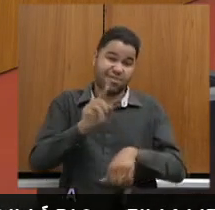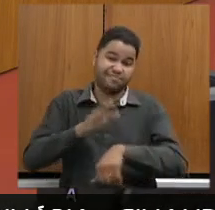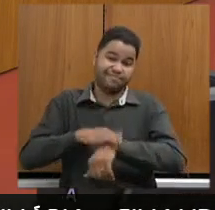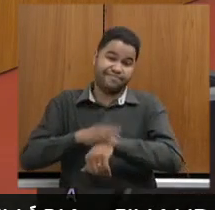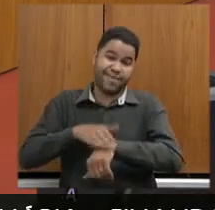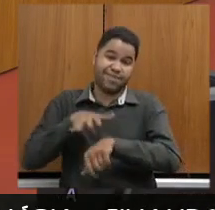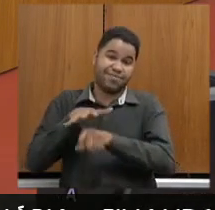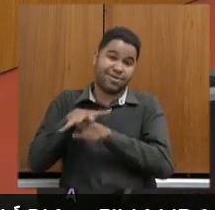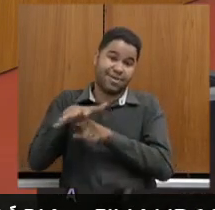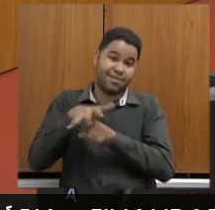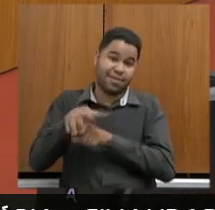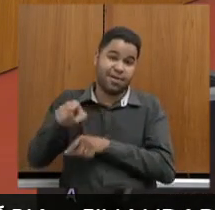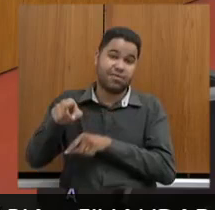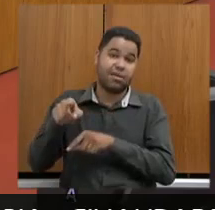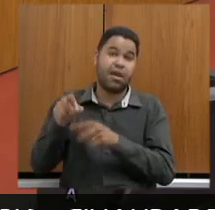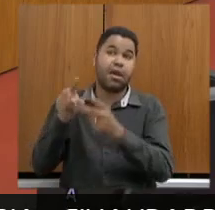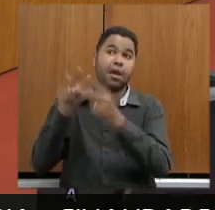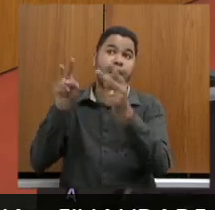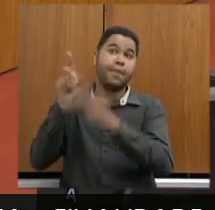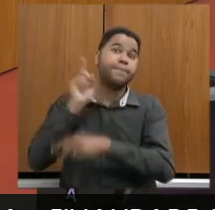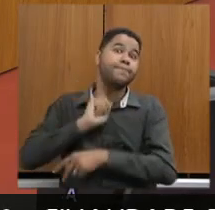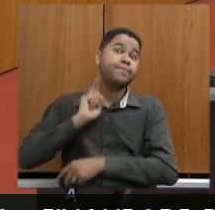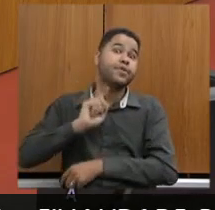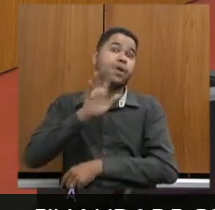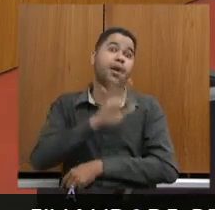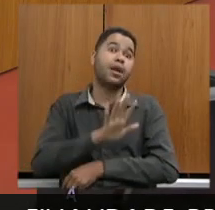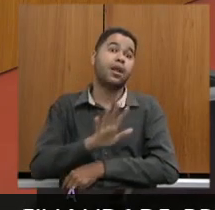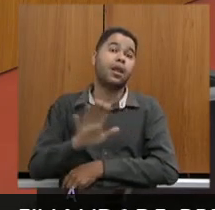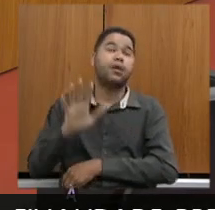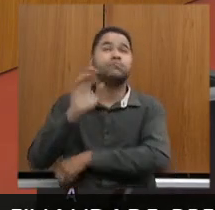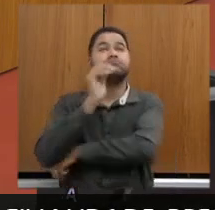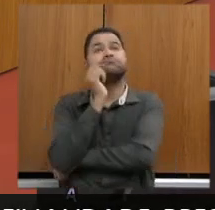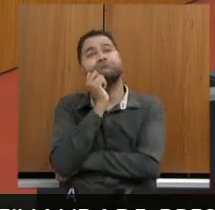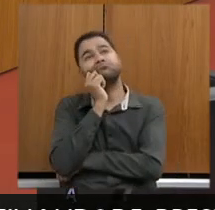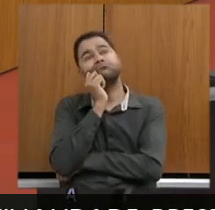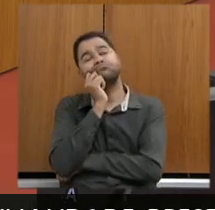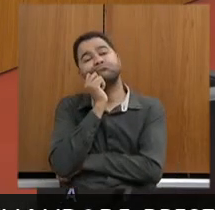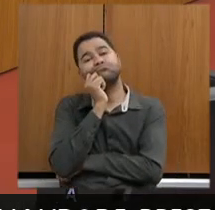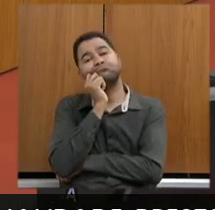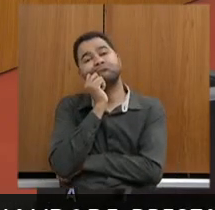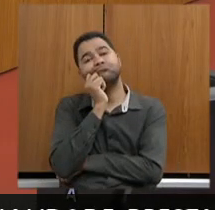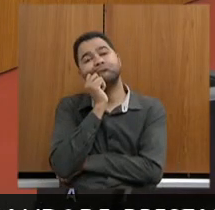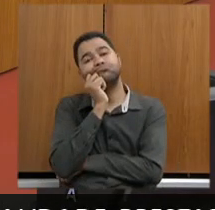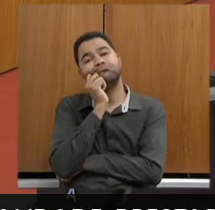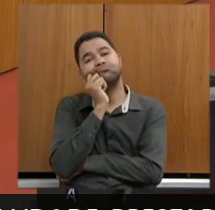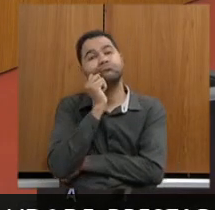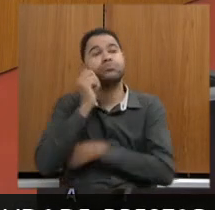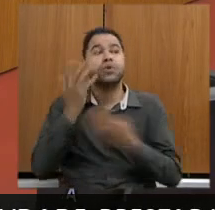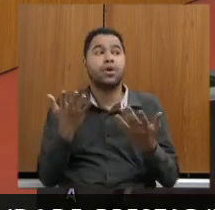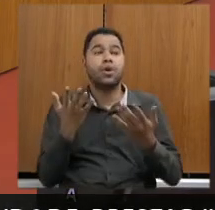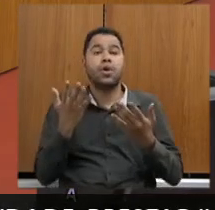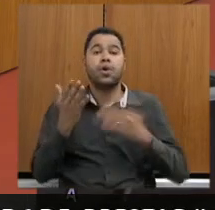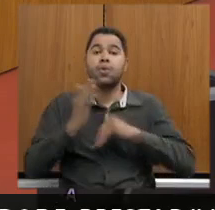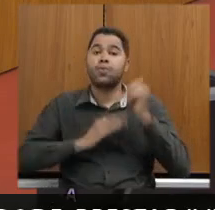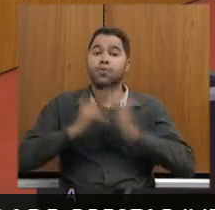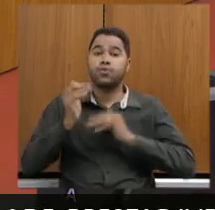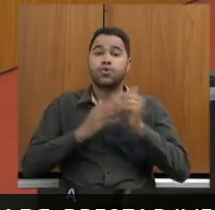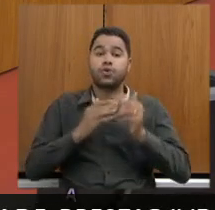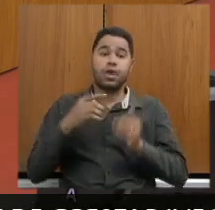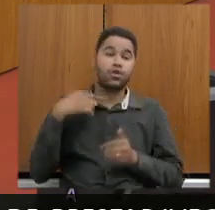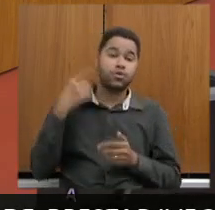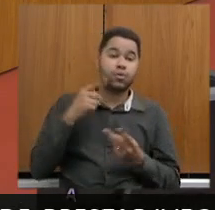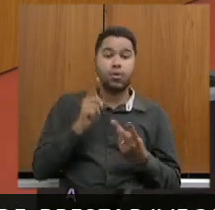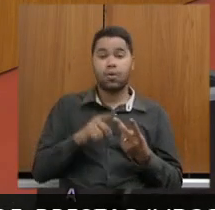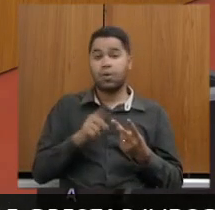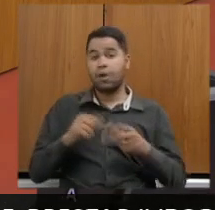porque a delegacia digital tava atendendo alguém na janela de Deus e ficam todos aqui a situação precária tanto os profissionais que atuam direito